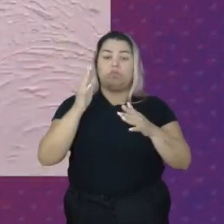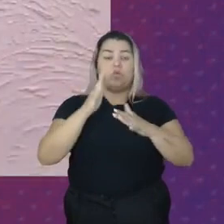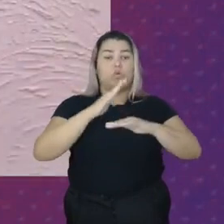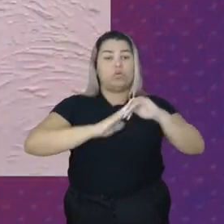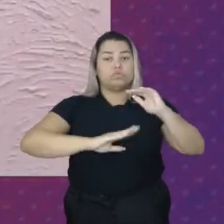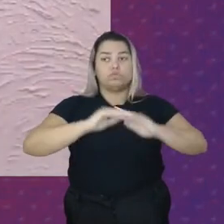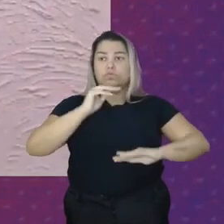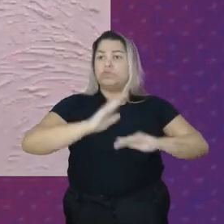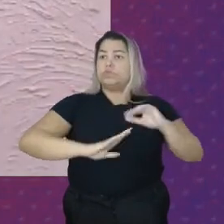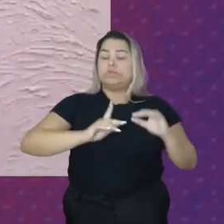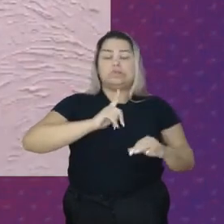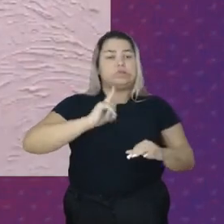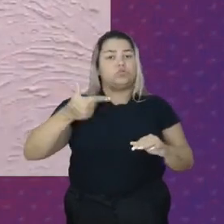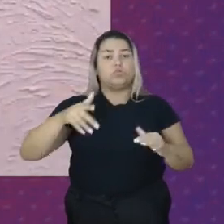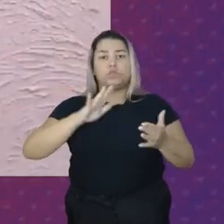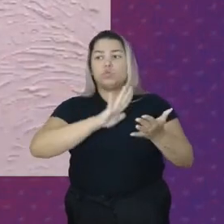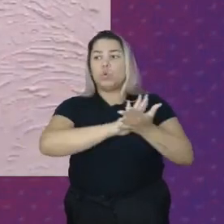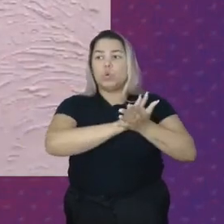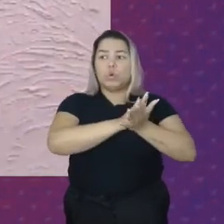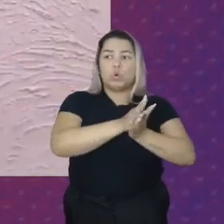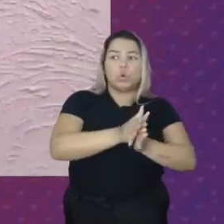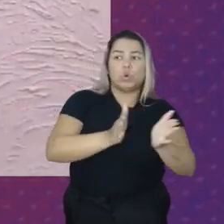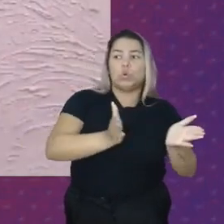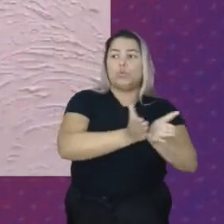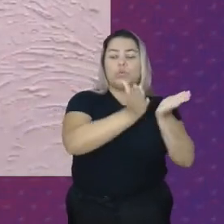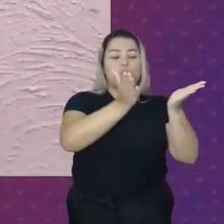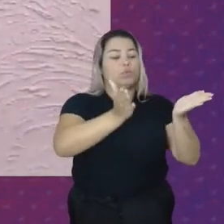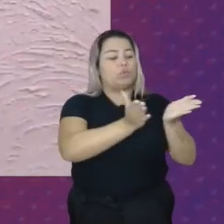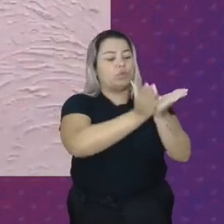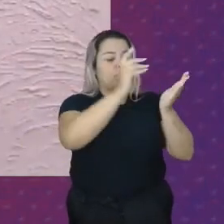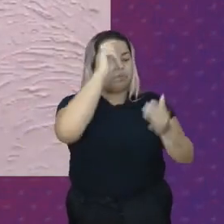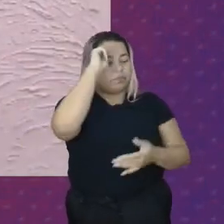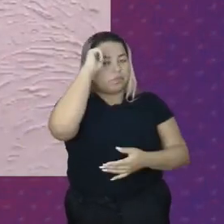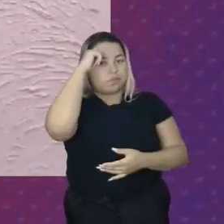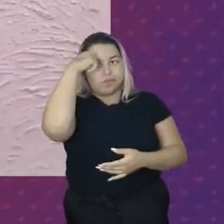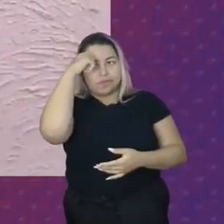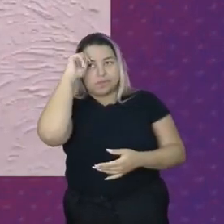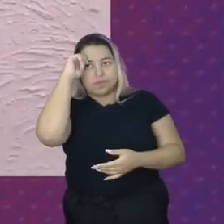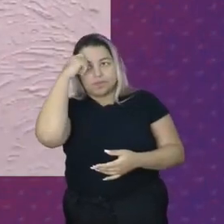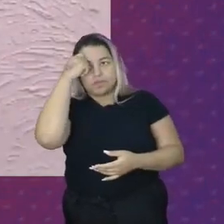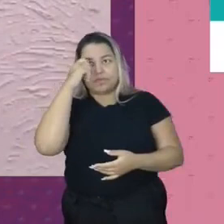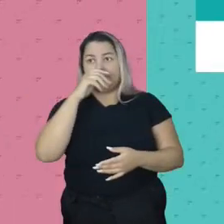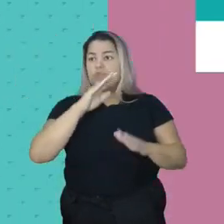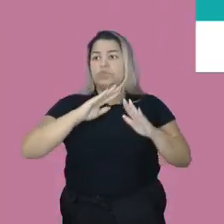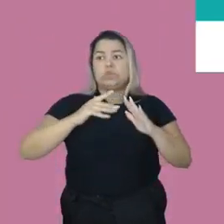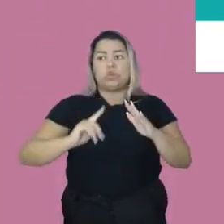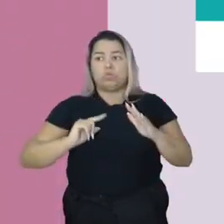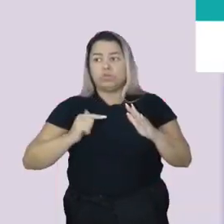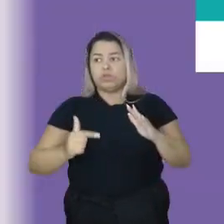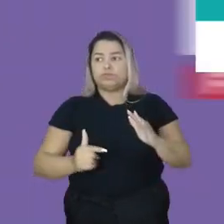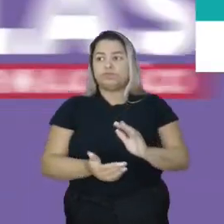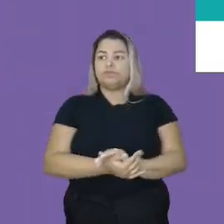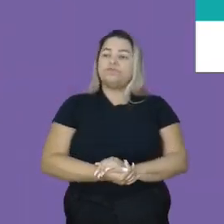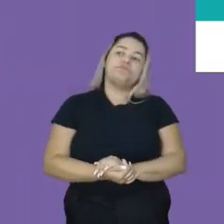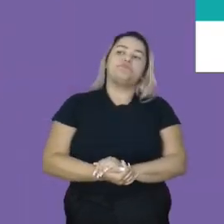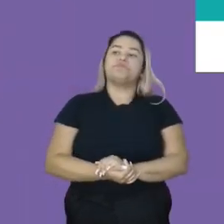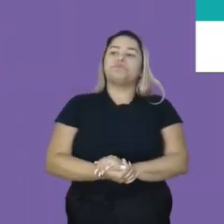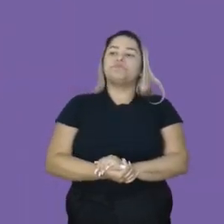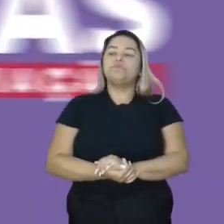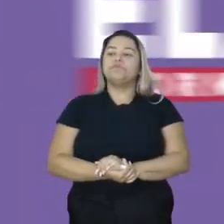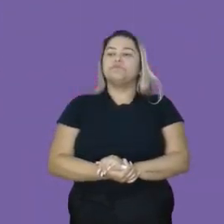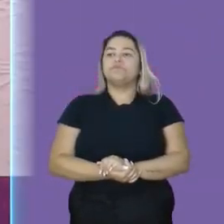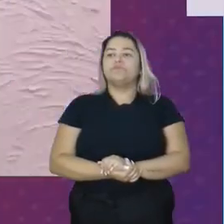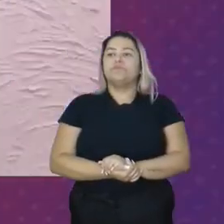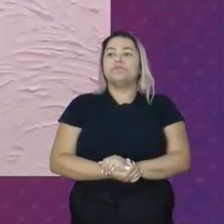qualquer. Não tem discriminação, porque somos pobres, negras, periféricas, não tem discriminação. Então,